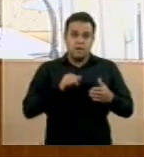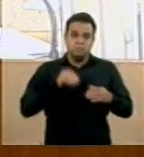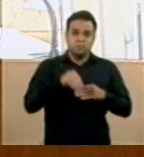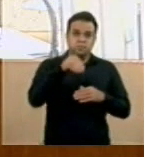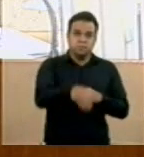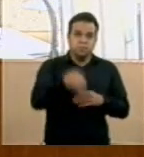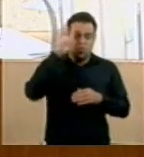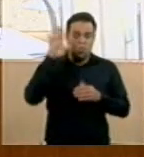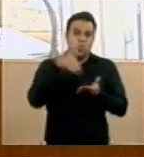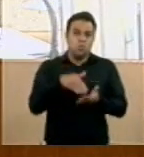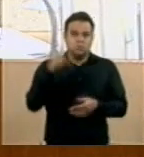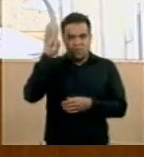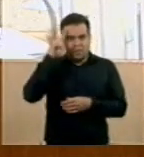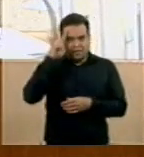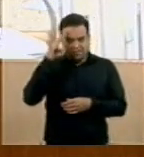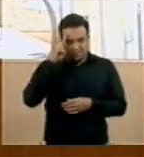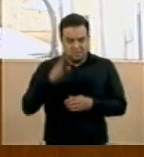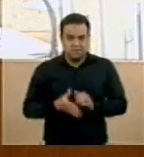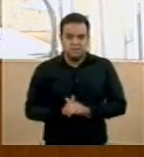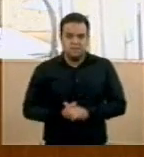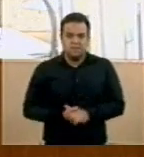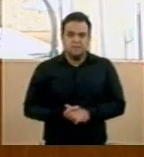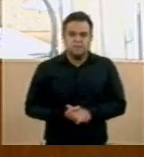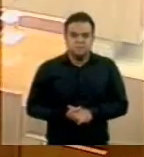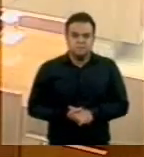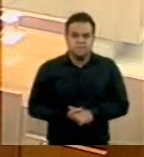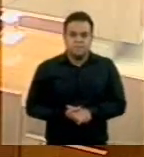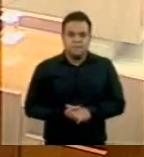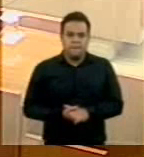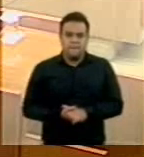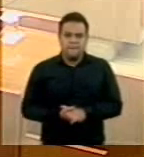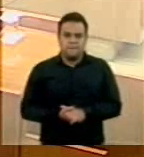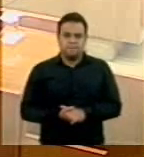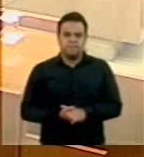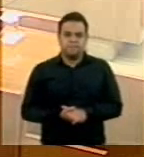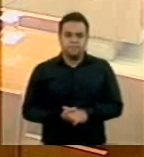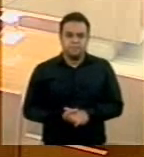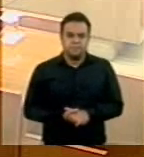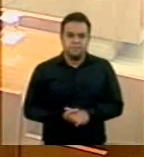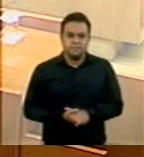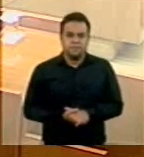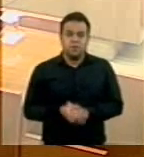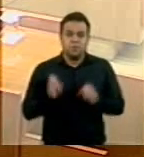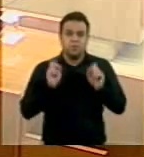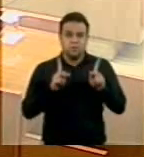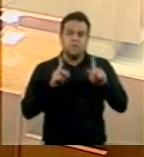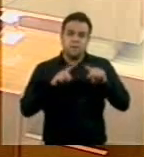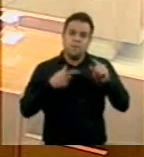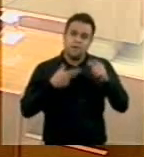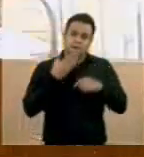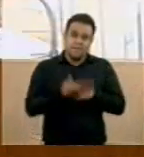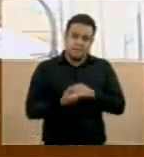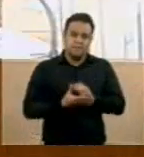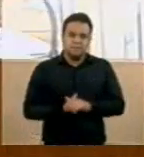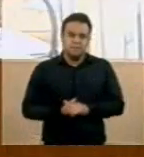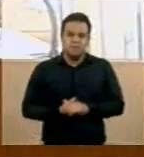quinta. Portanto, hoje será republicada essa sessão. O julgamento iniciado tem preferência. Tem preferência, exatamente. Tá bom, mas eu agradeço a Vossa Excelência, porque já